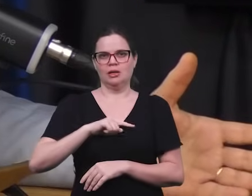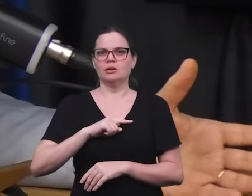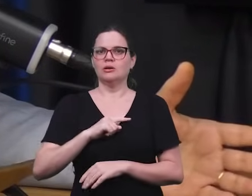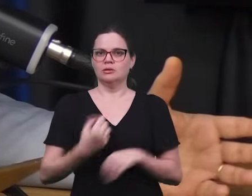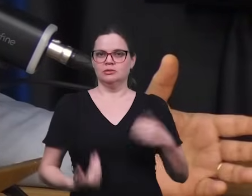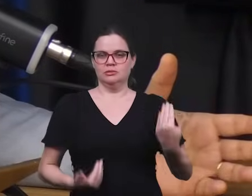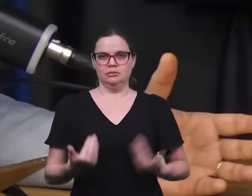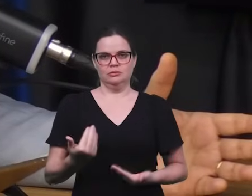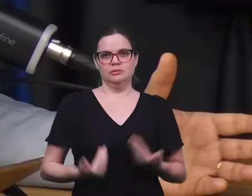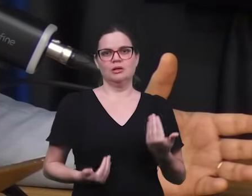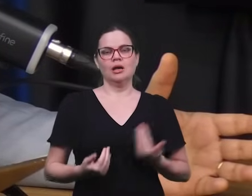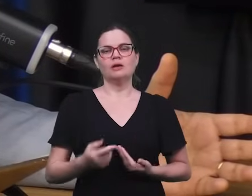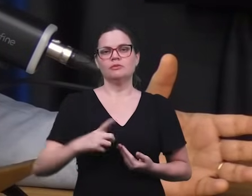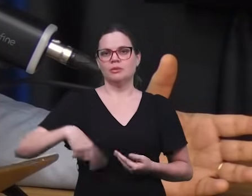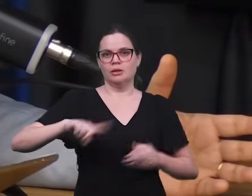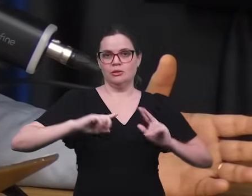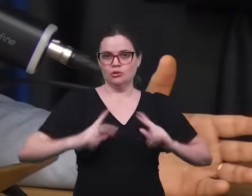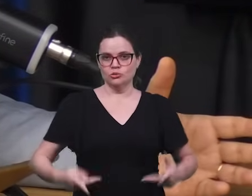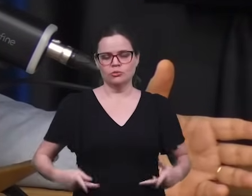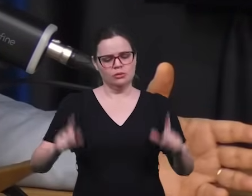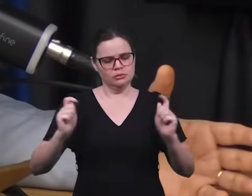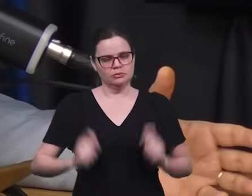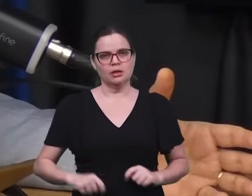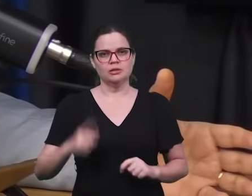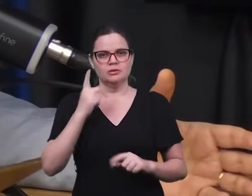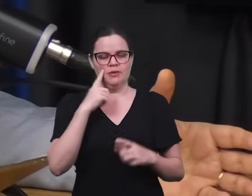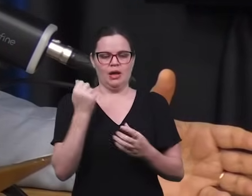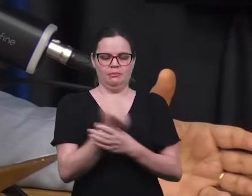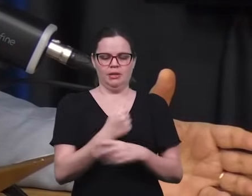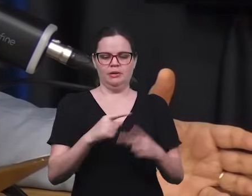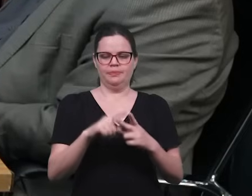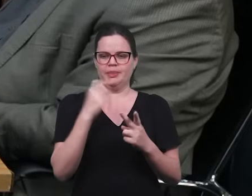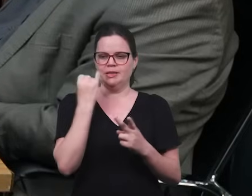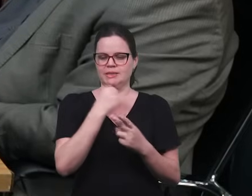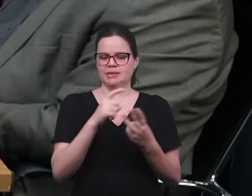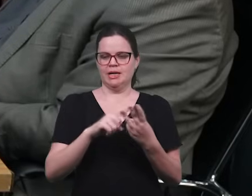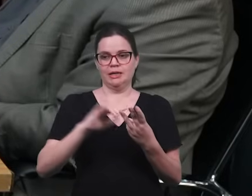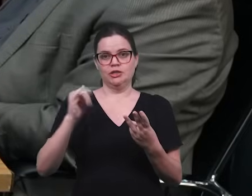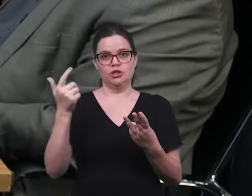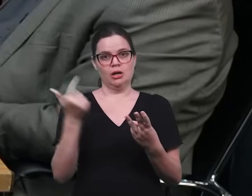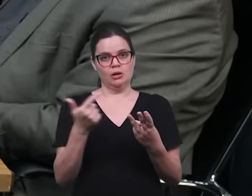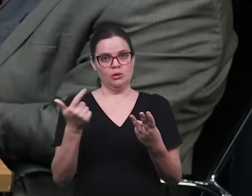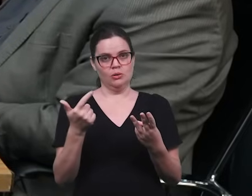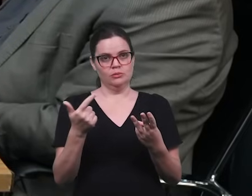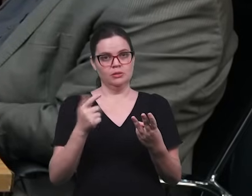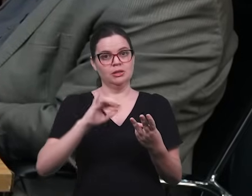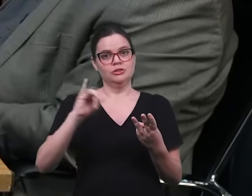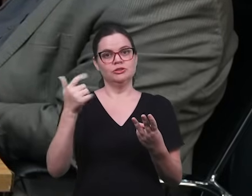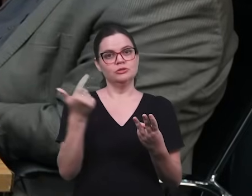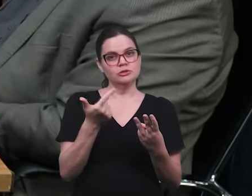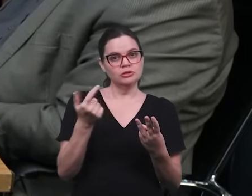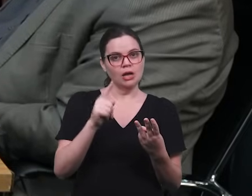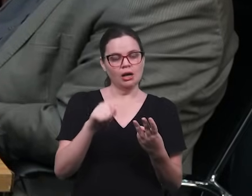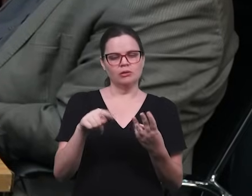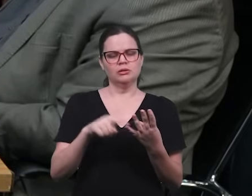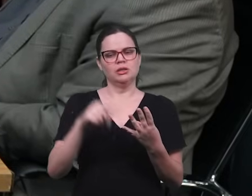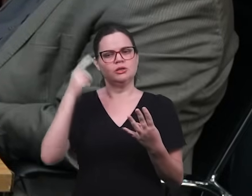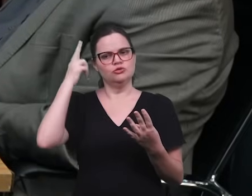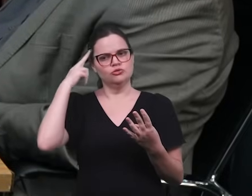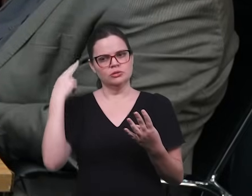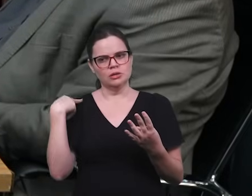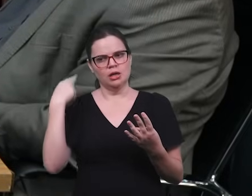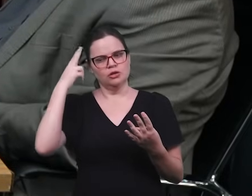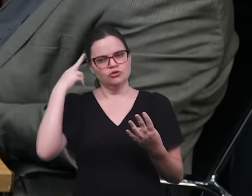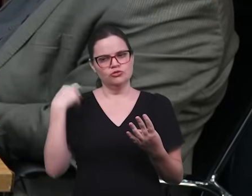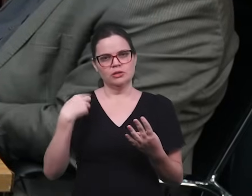humano. E então você tem Abraão, Isaac, Jacó, aí Jacó dos seus filhos José